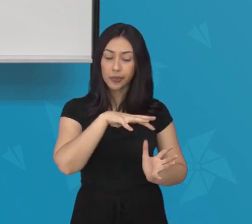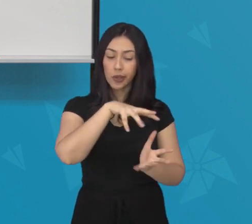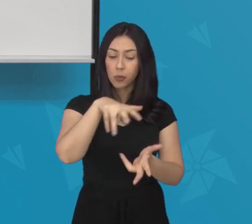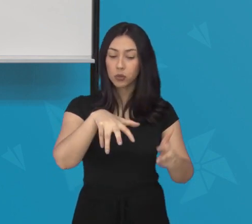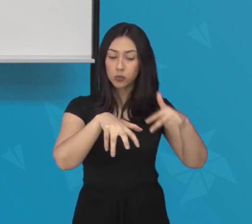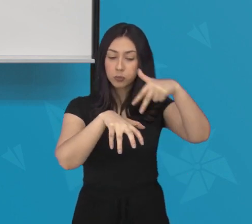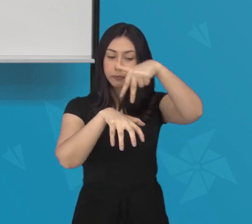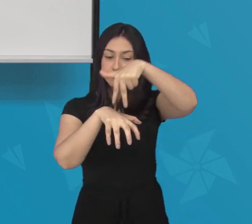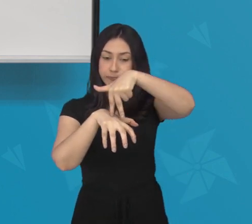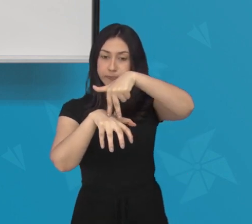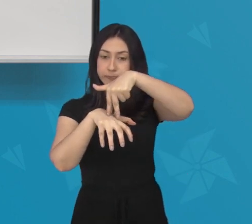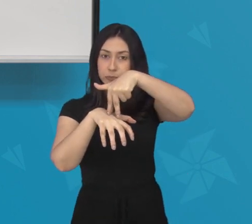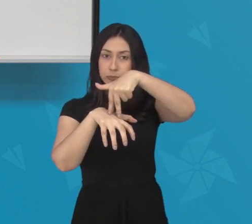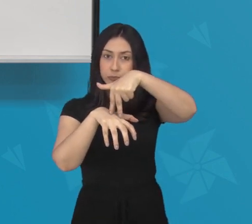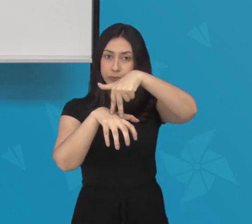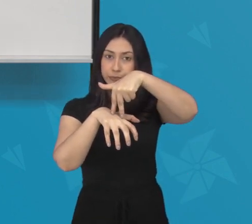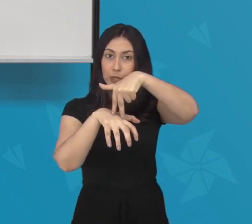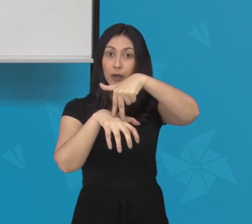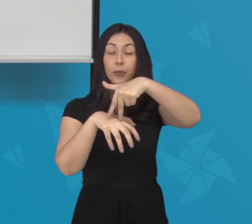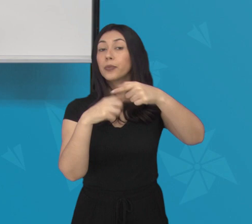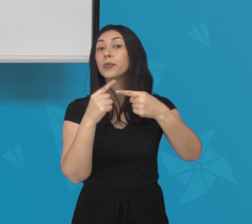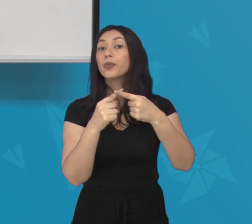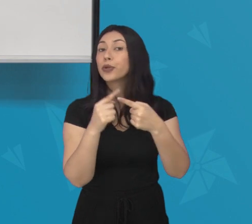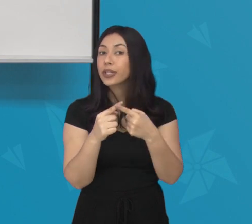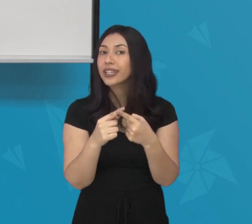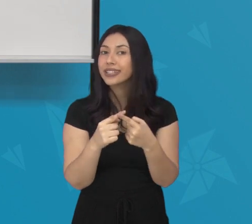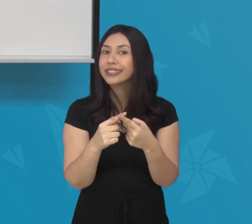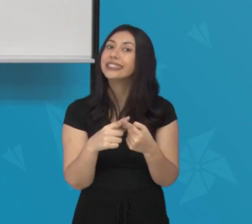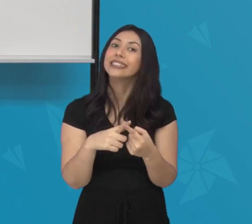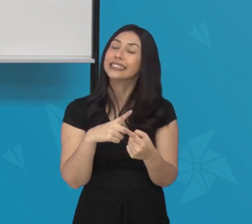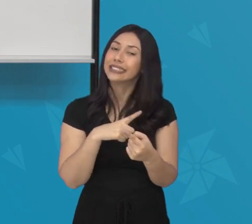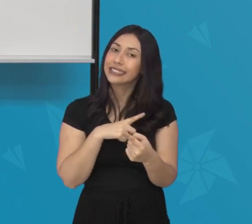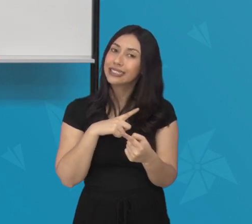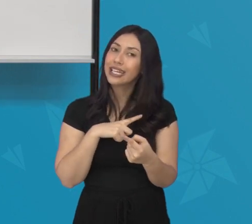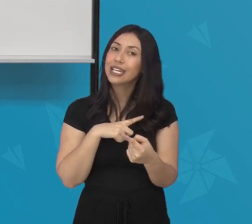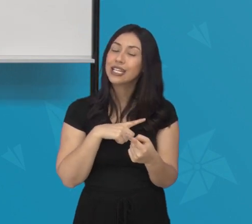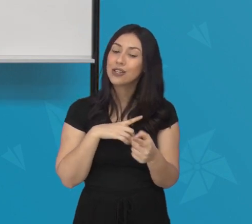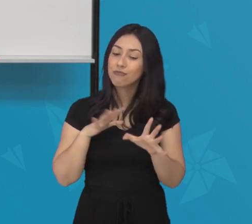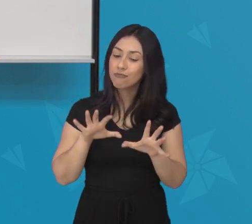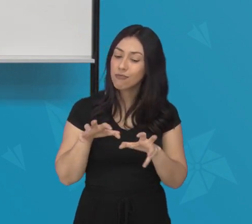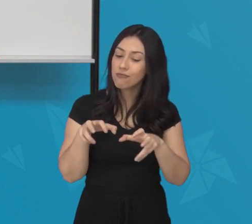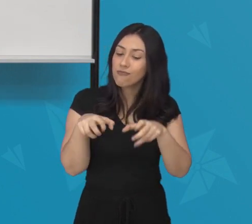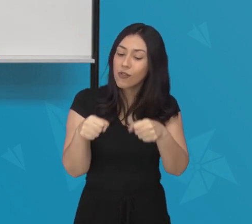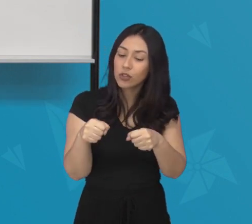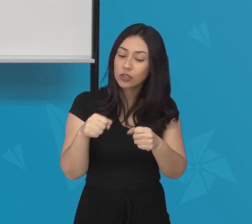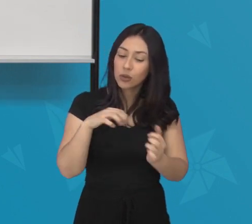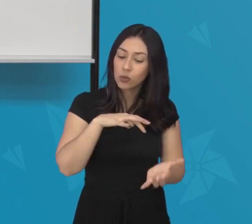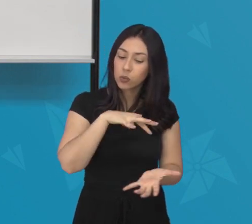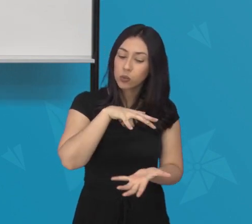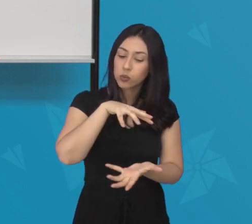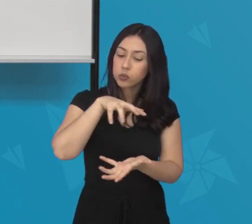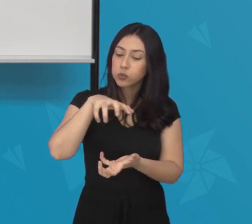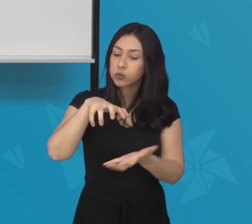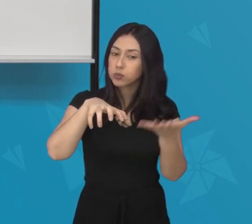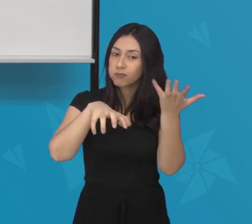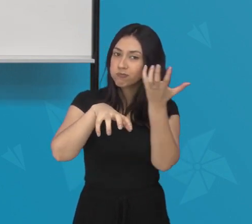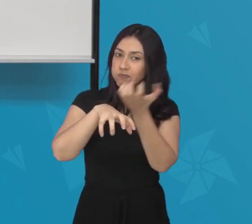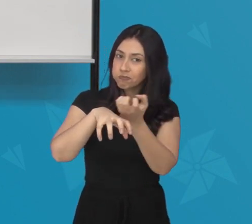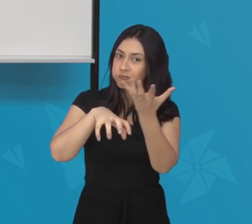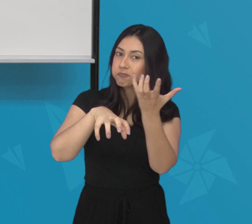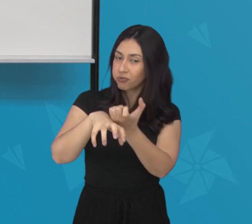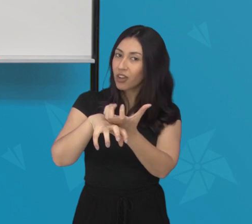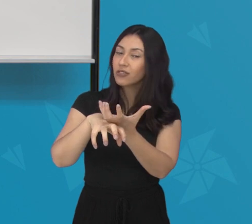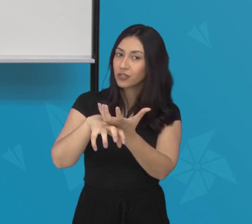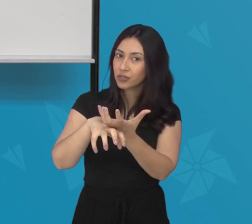da Terra é a massa grandiosa da Terra que atrai a nossa massa através da força-peso e a gente fica